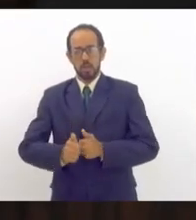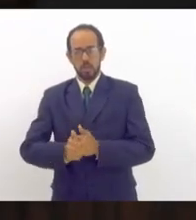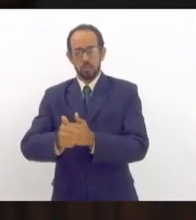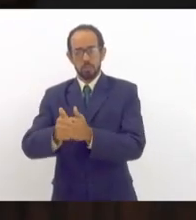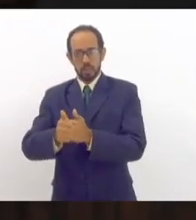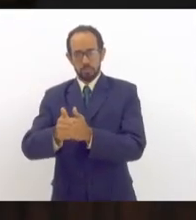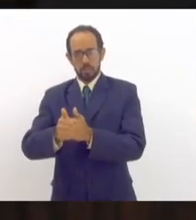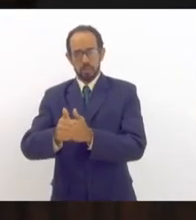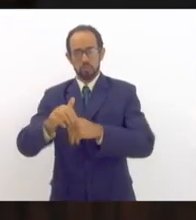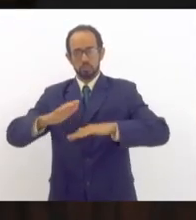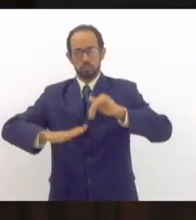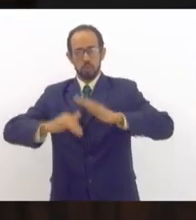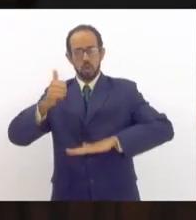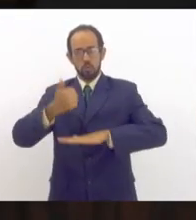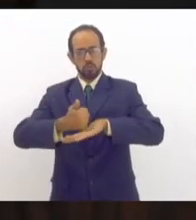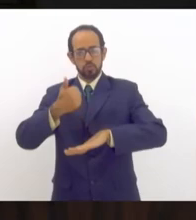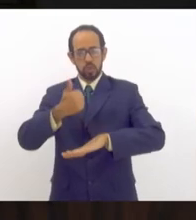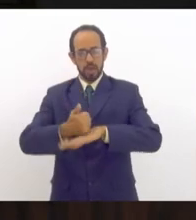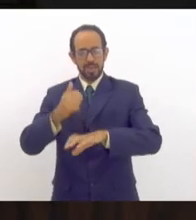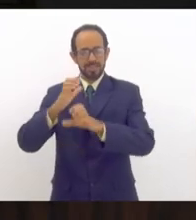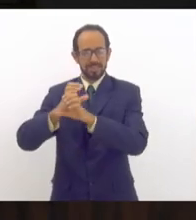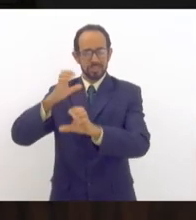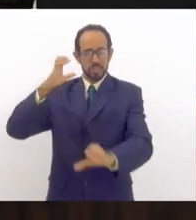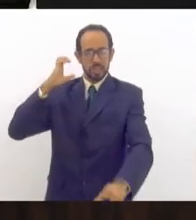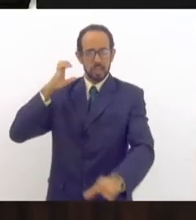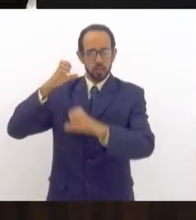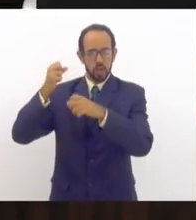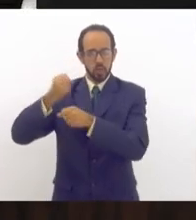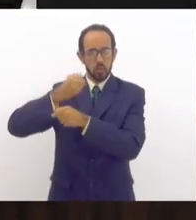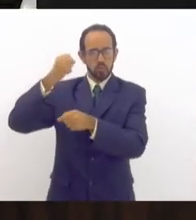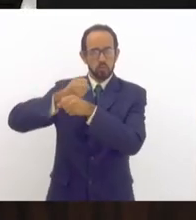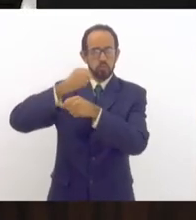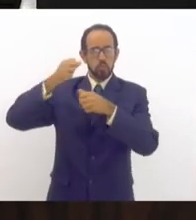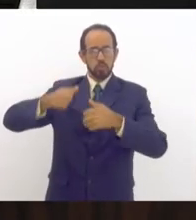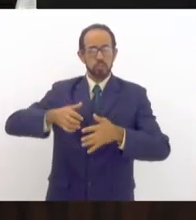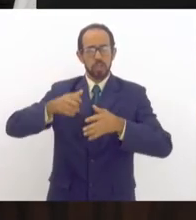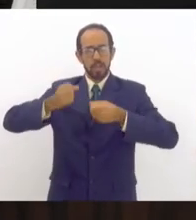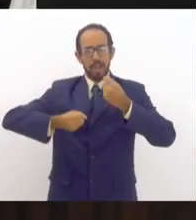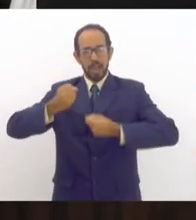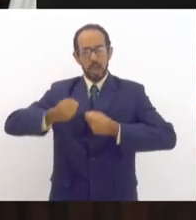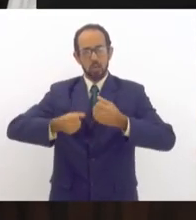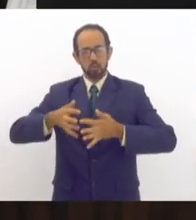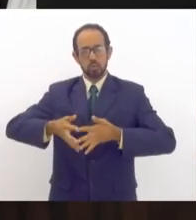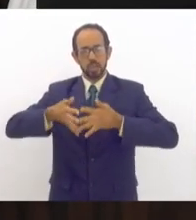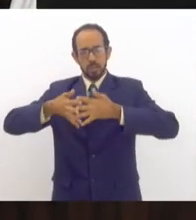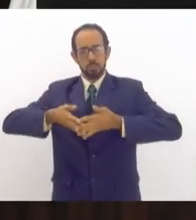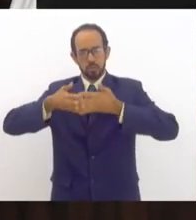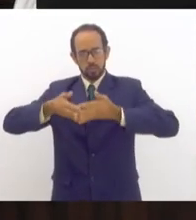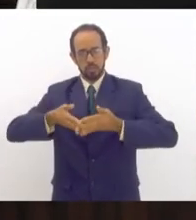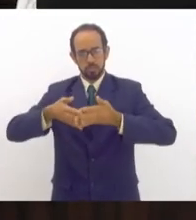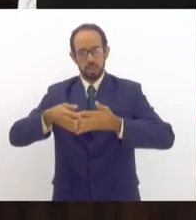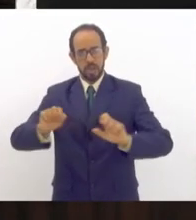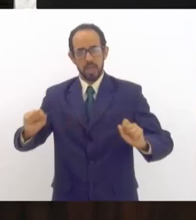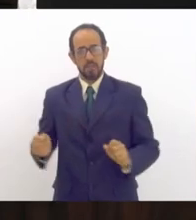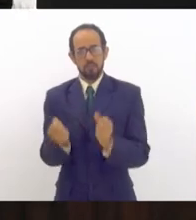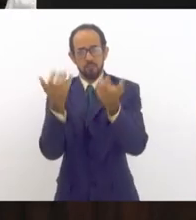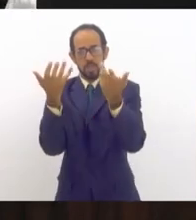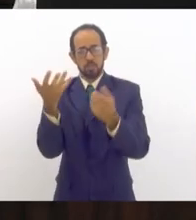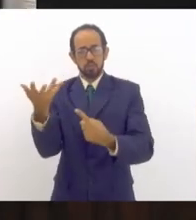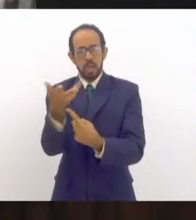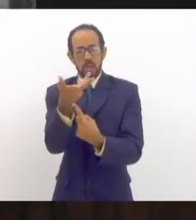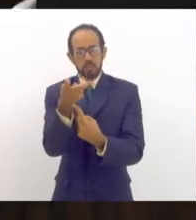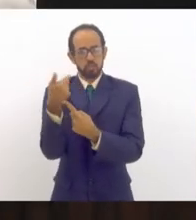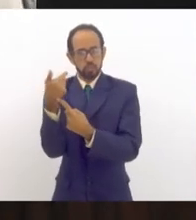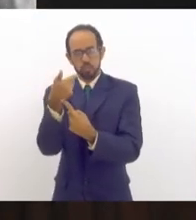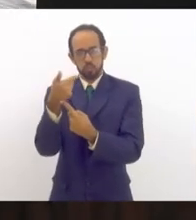de profissionais Engenheiro na construção de carros e caminhões para eventos artísticos culturais e